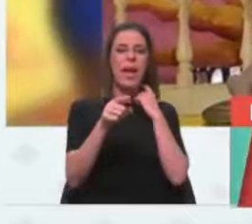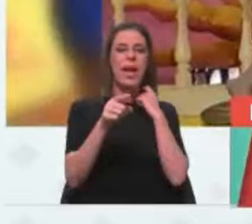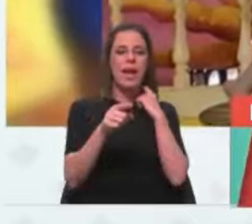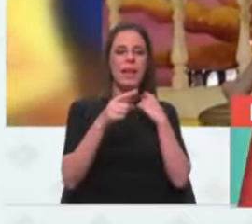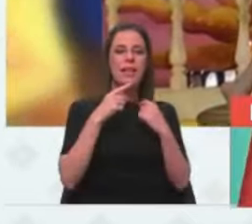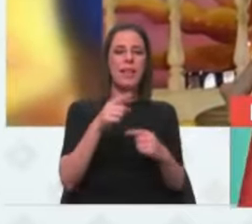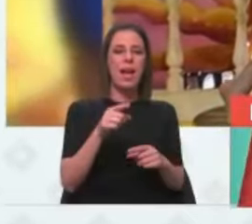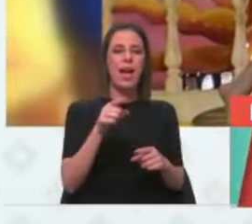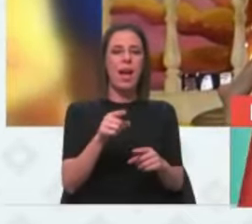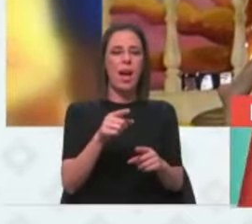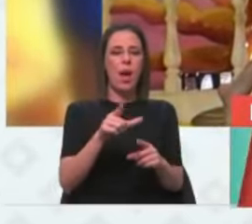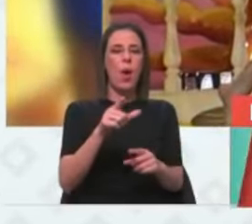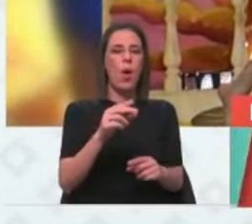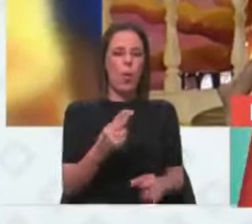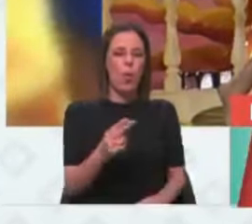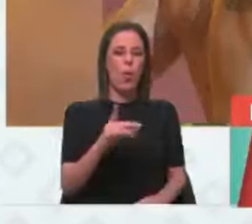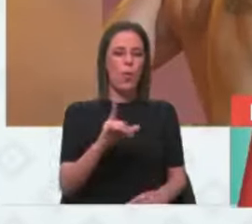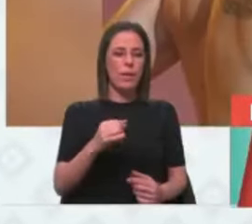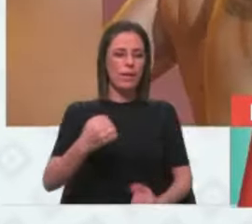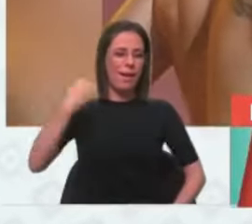E esta prova com o Ulisses? Ai, com o Ulisses!